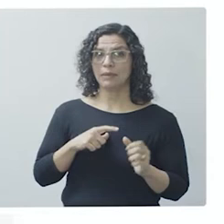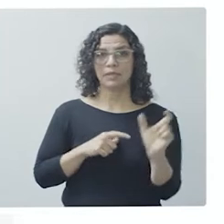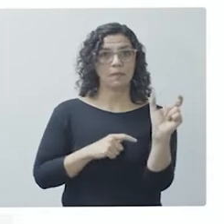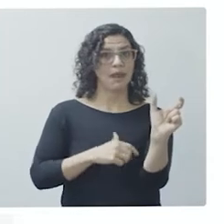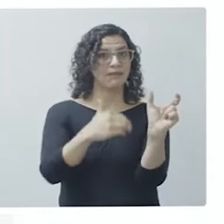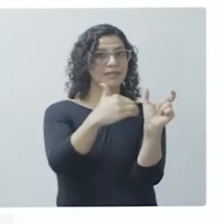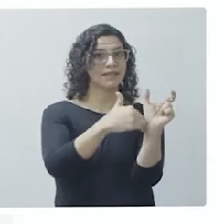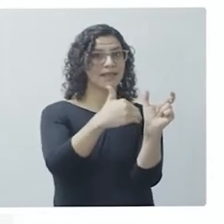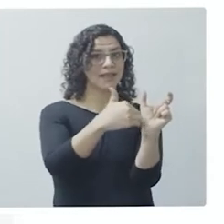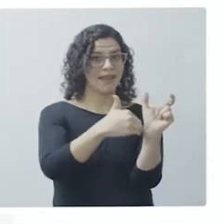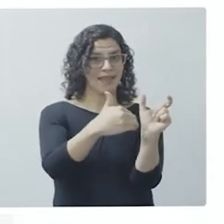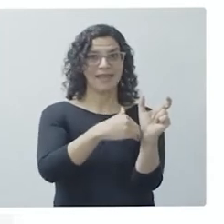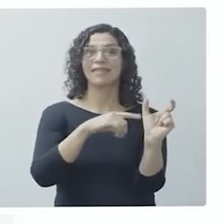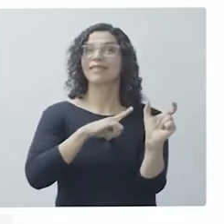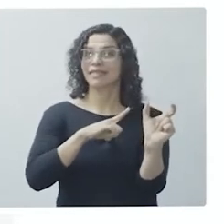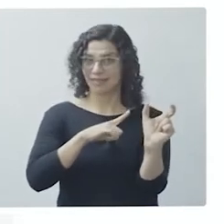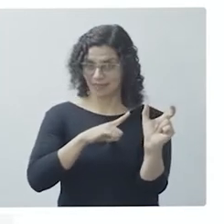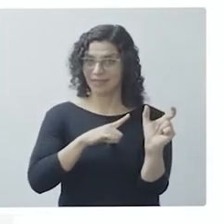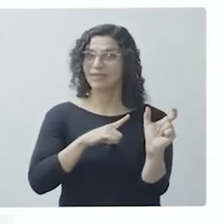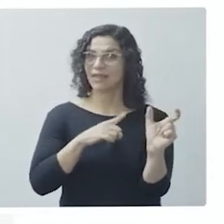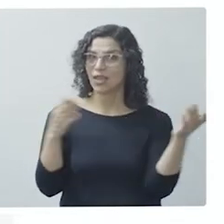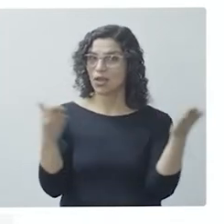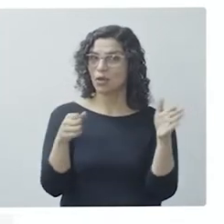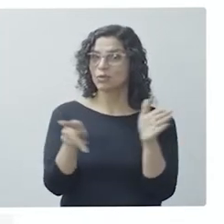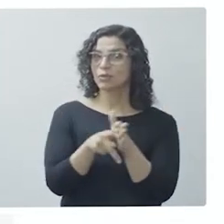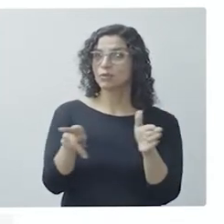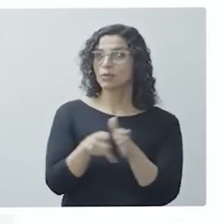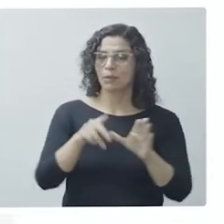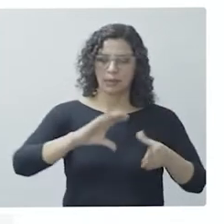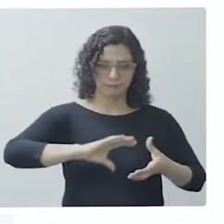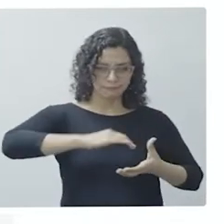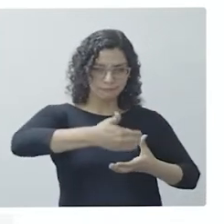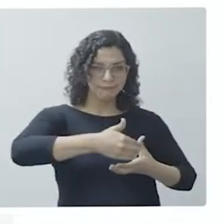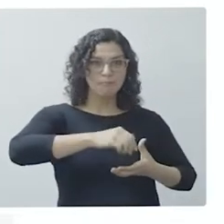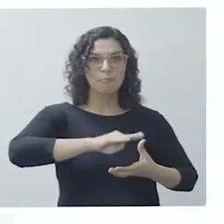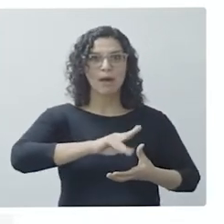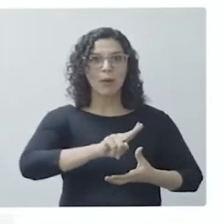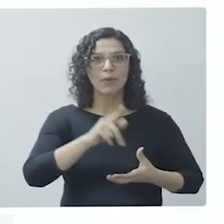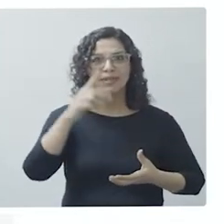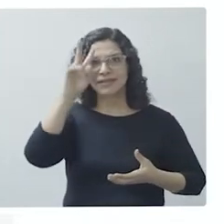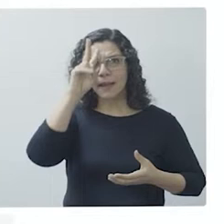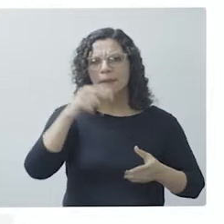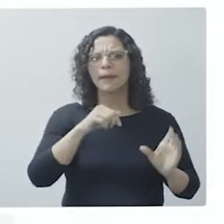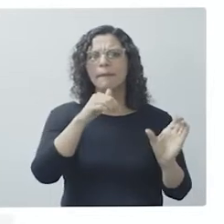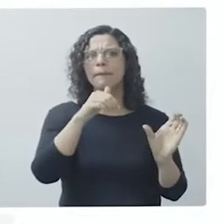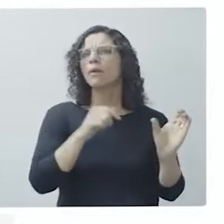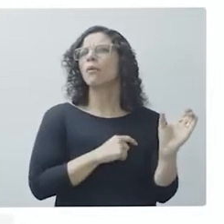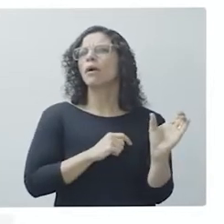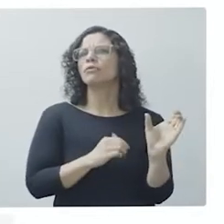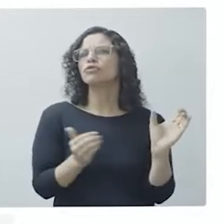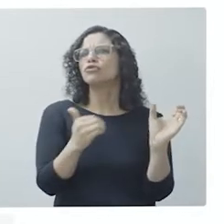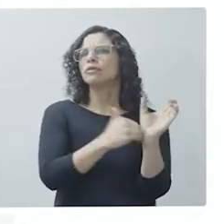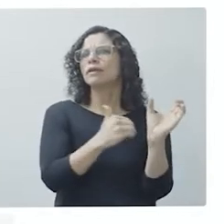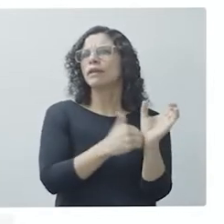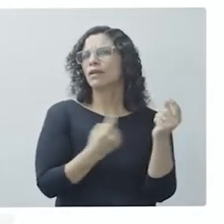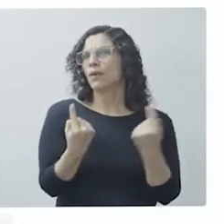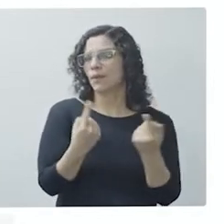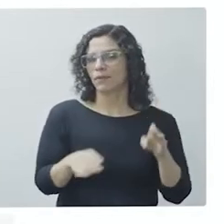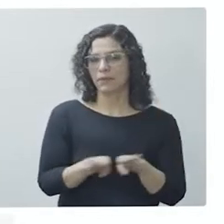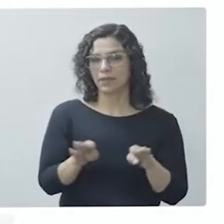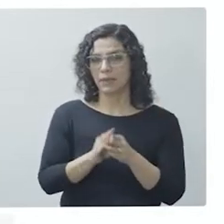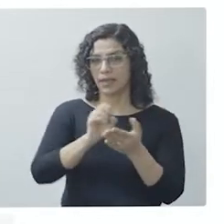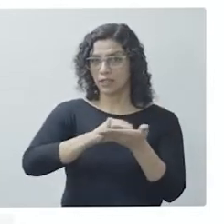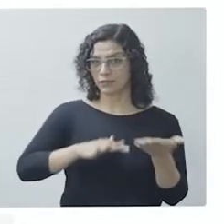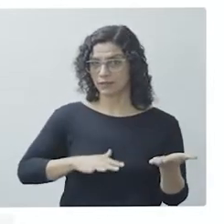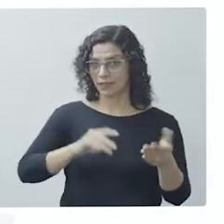Teremos a palavra secreta no nosso baú. Que palavra será que teremos hoje? E a